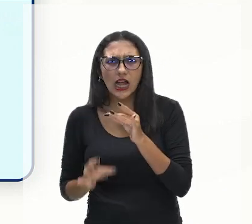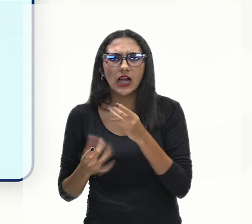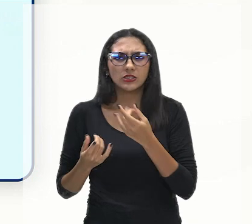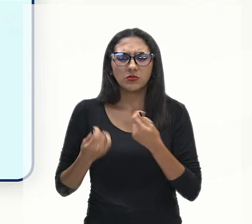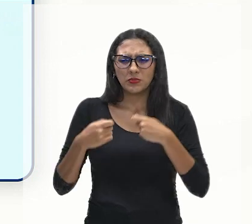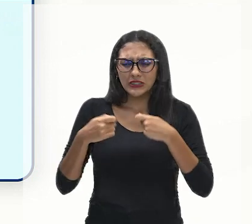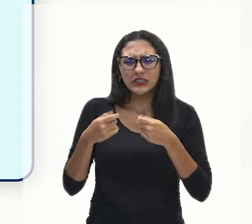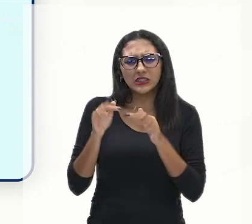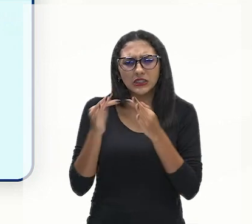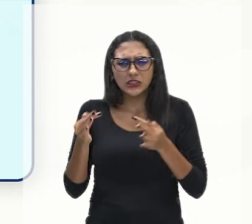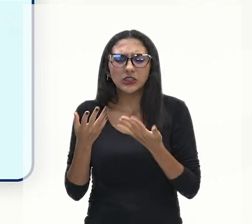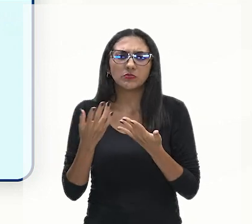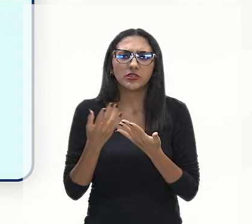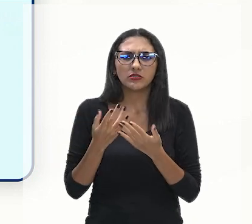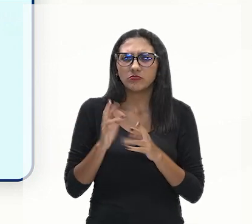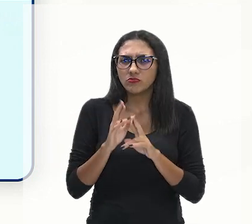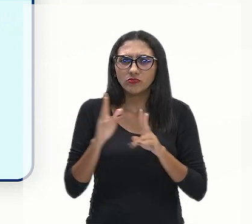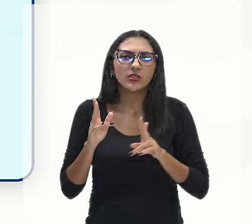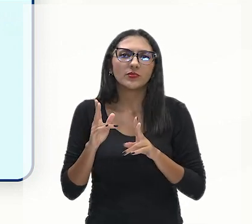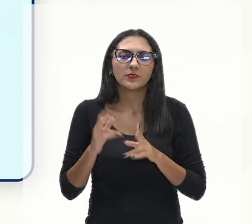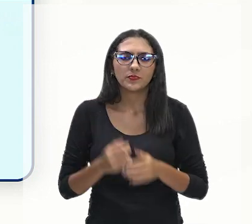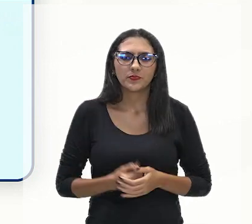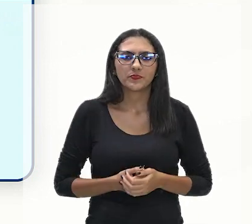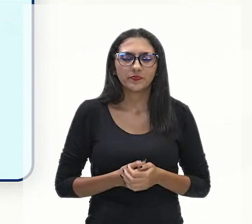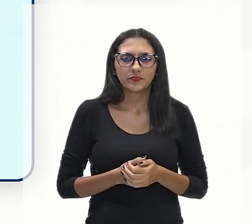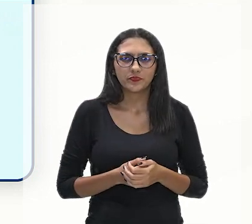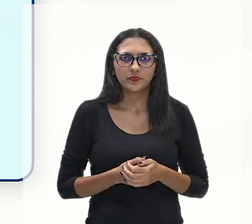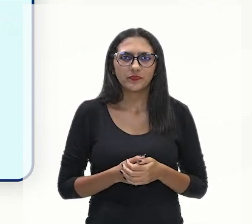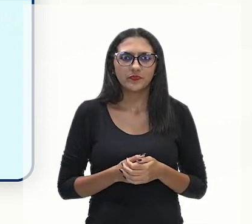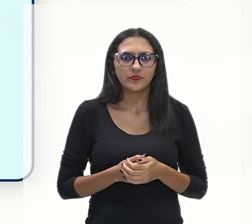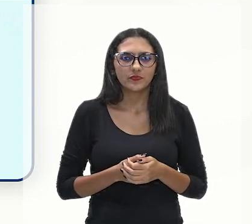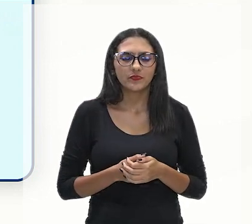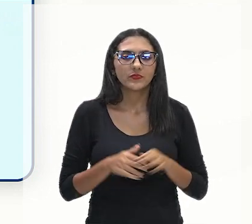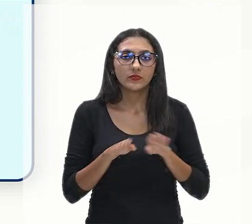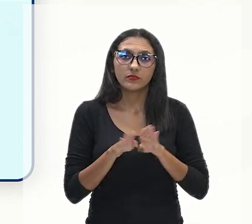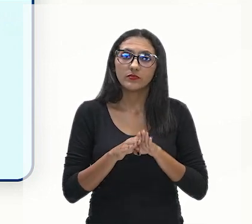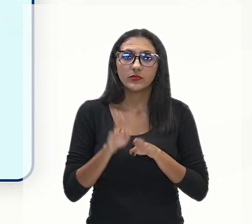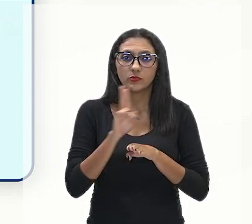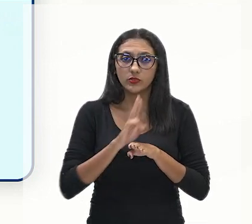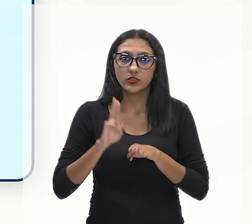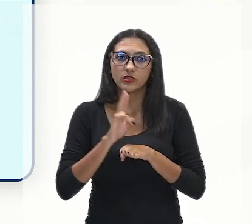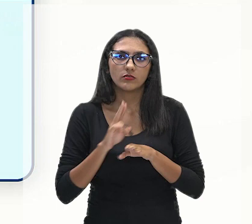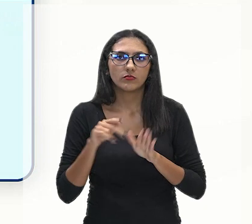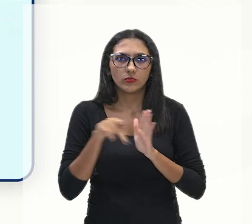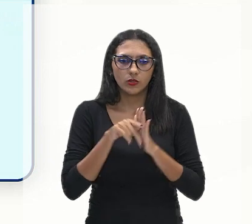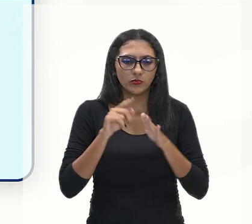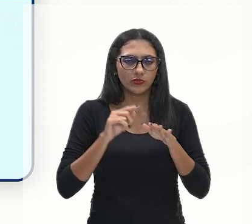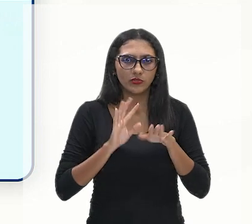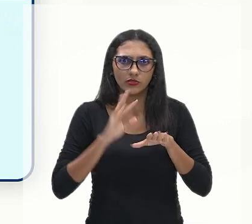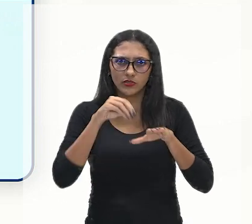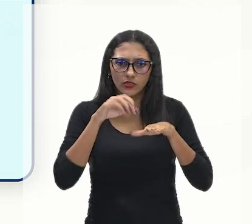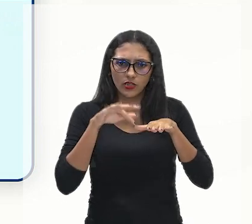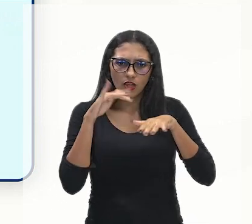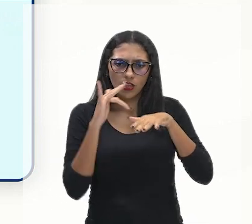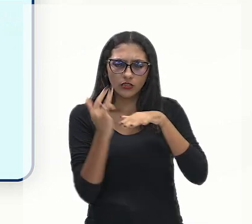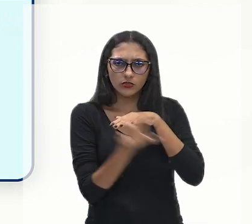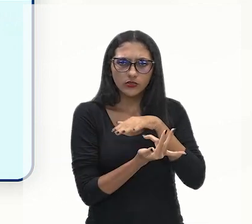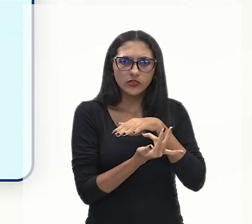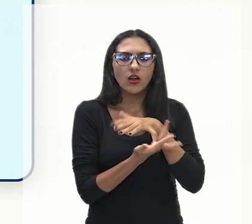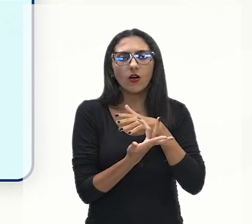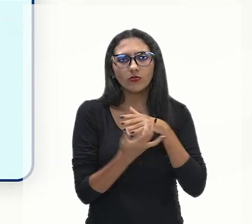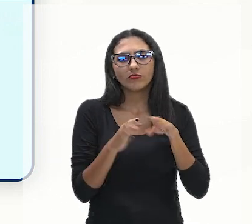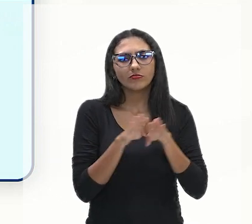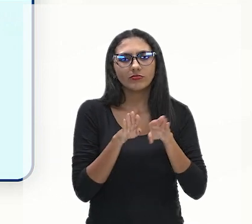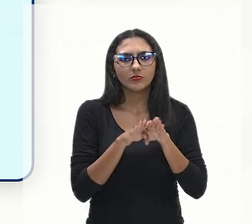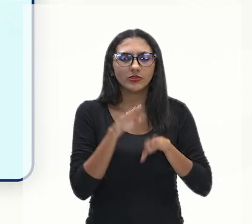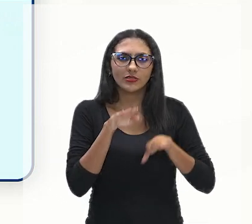textuais digitais, nós também vamos ver que eles vão se amoldar aí ao público-alvo deles, né,